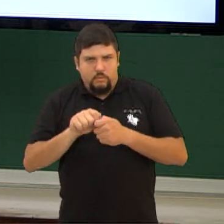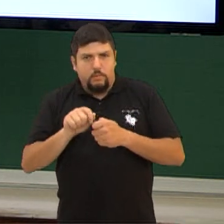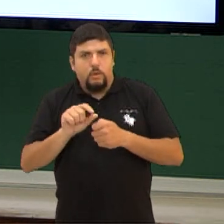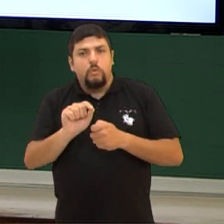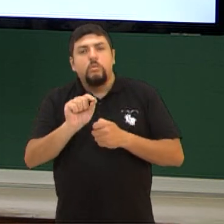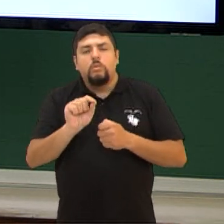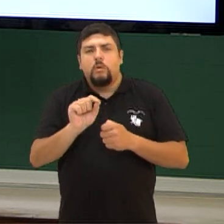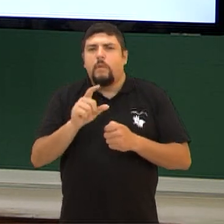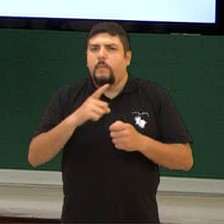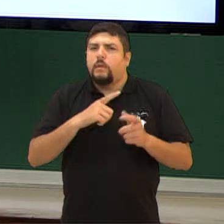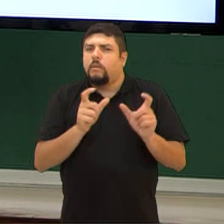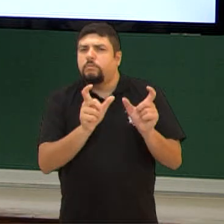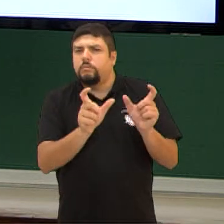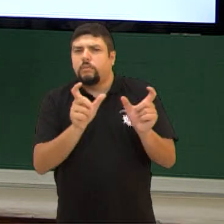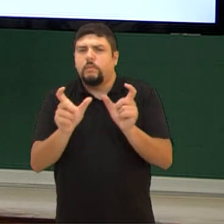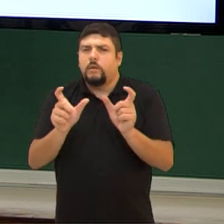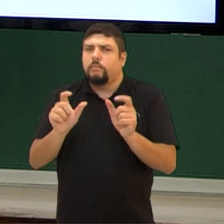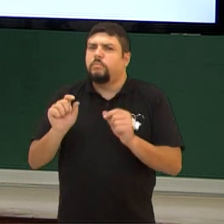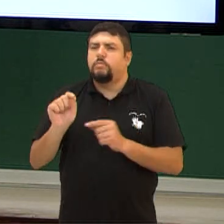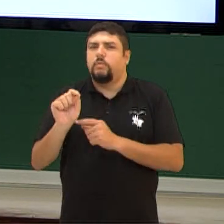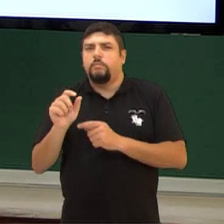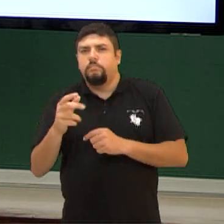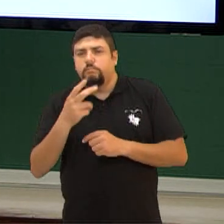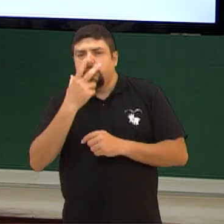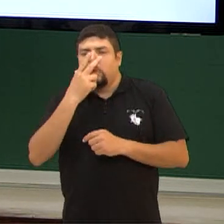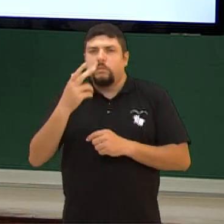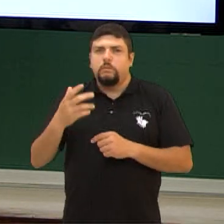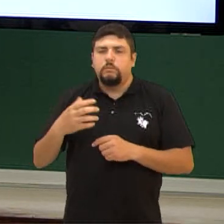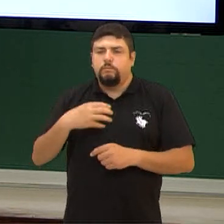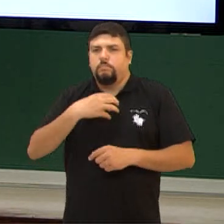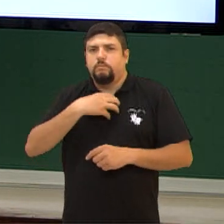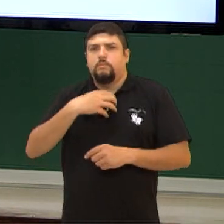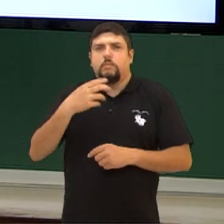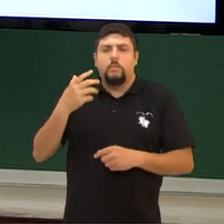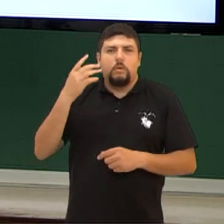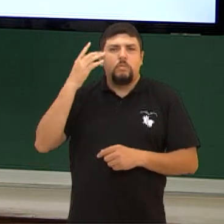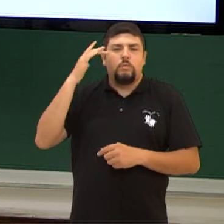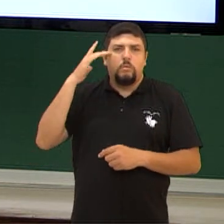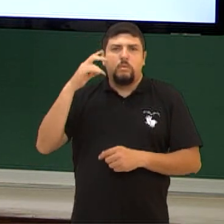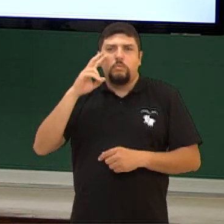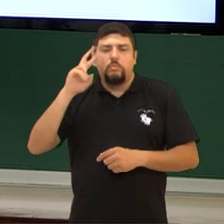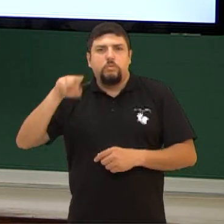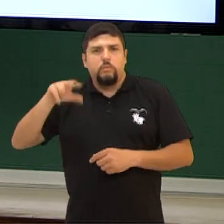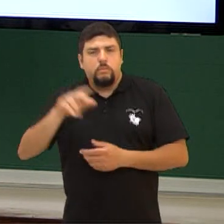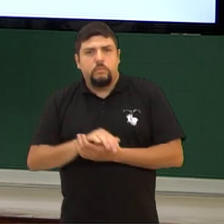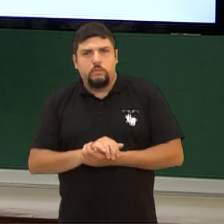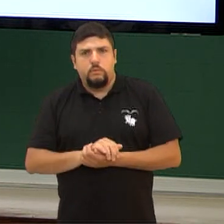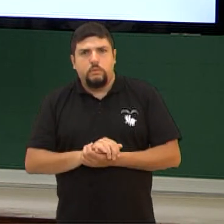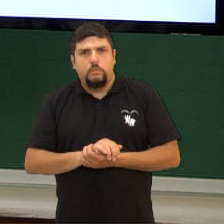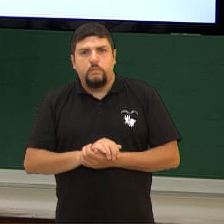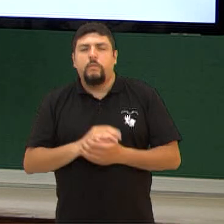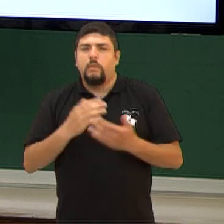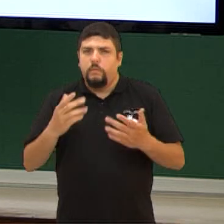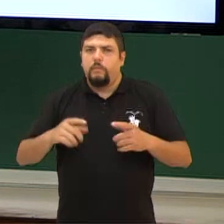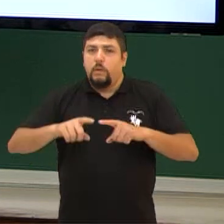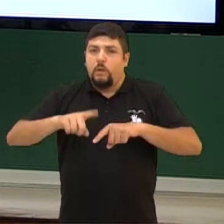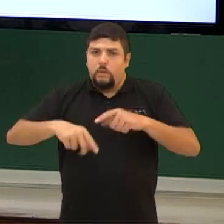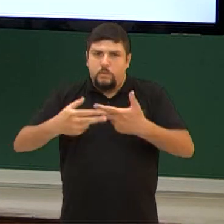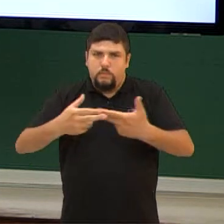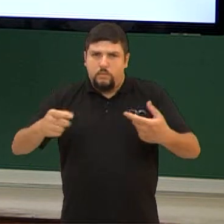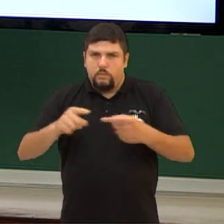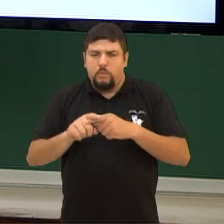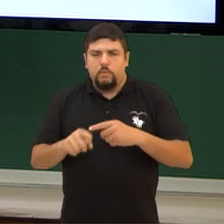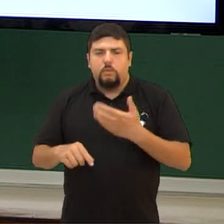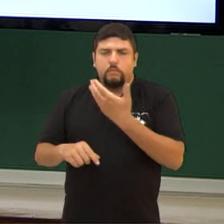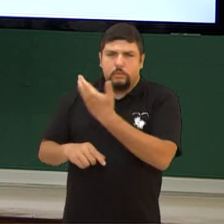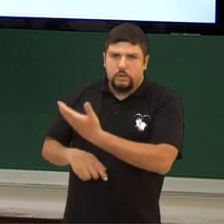com vocabulário, com palavras que, tipo, nossa, não sei, não, nunca vi, né? Então, a minha dica é, como esse material vai estar disponível para